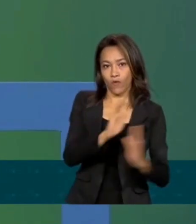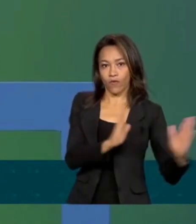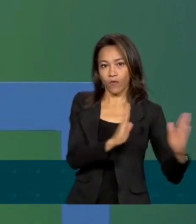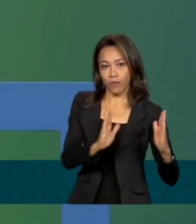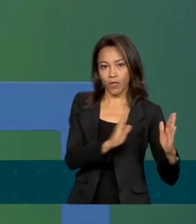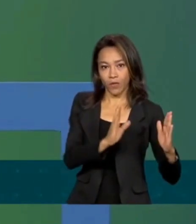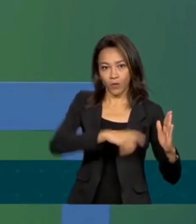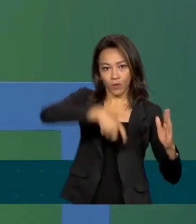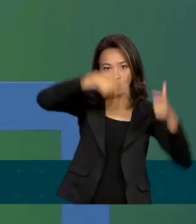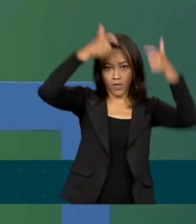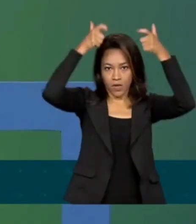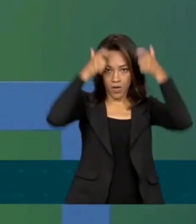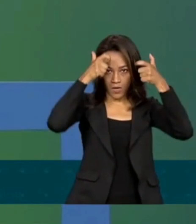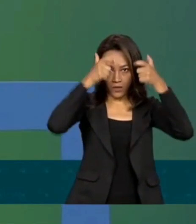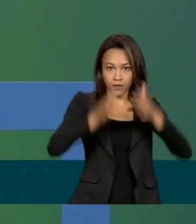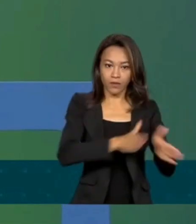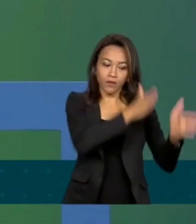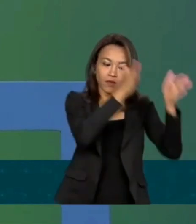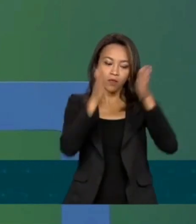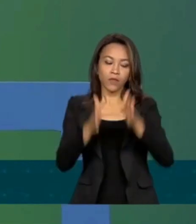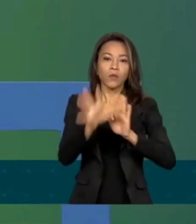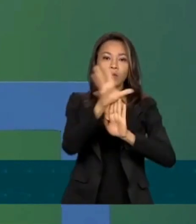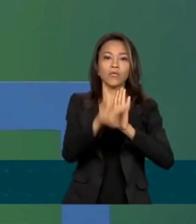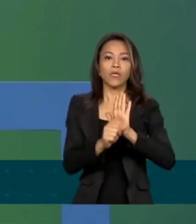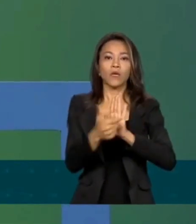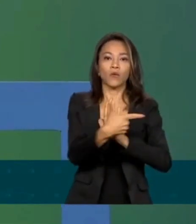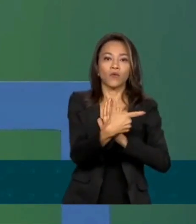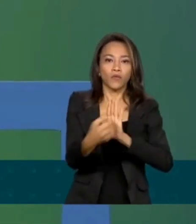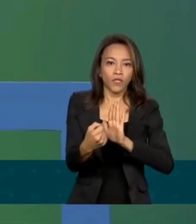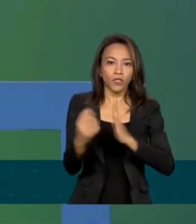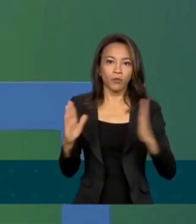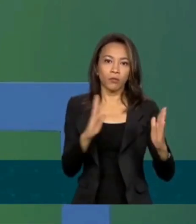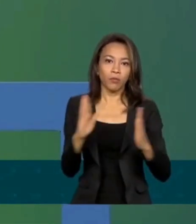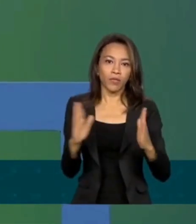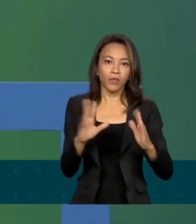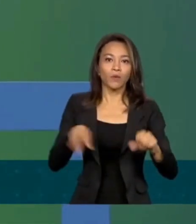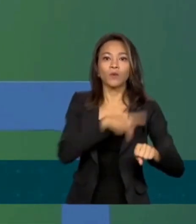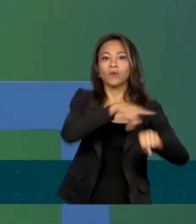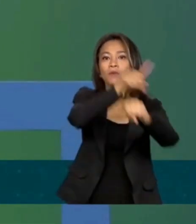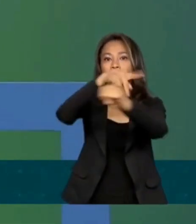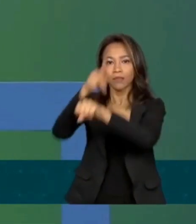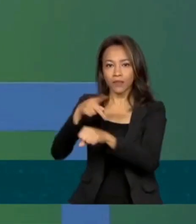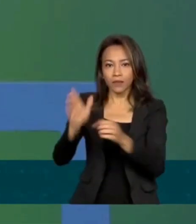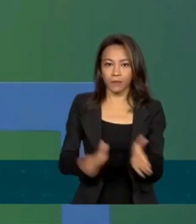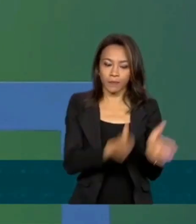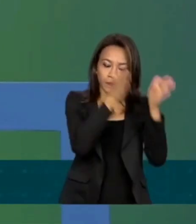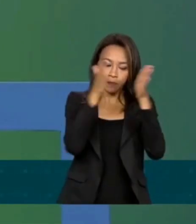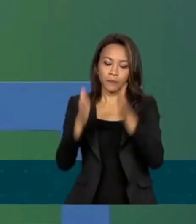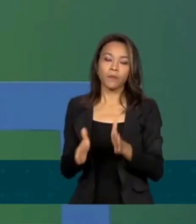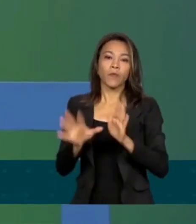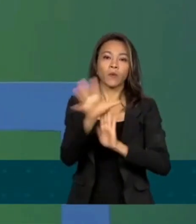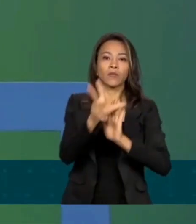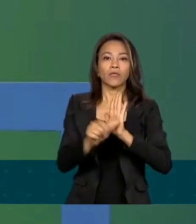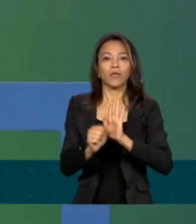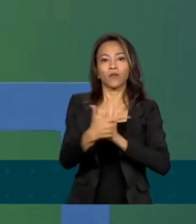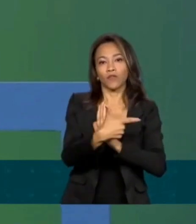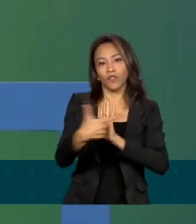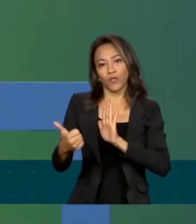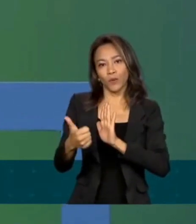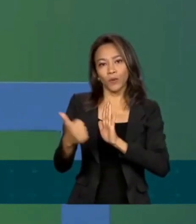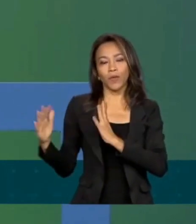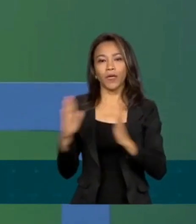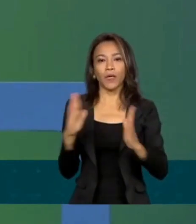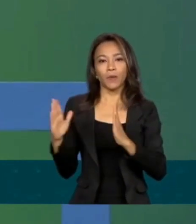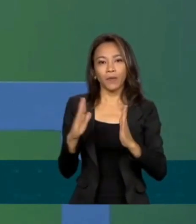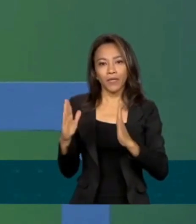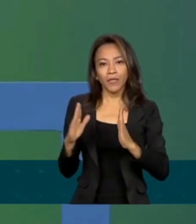impérios. O século XX, o século dos países. O século XXI é o